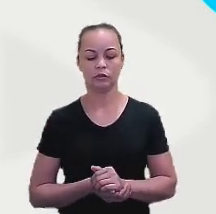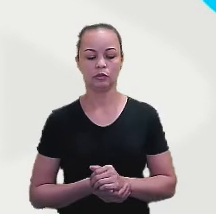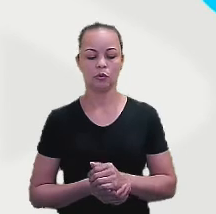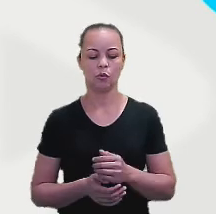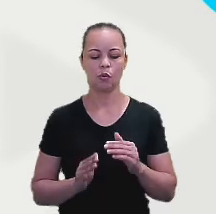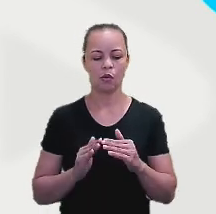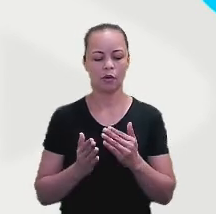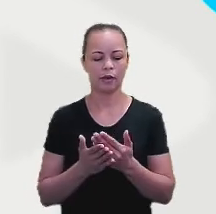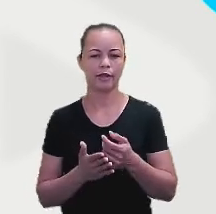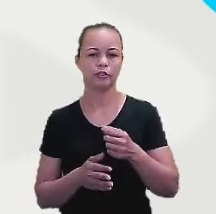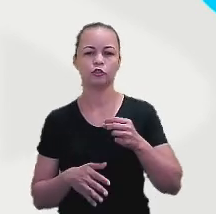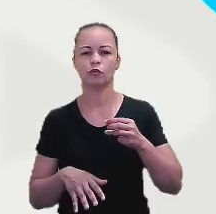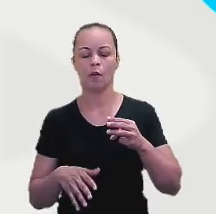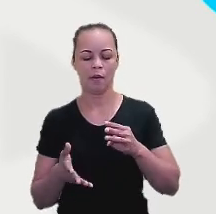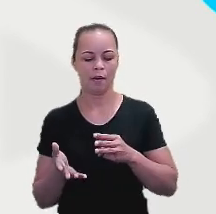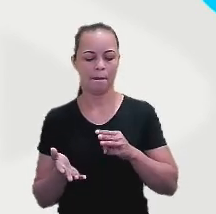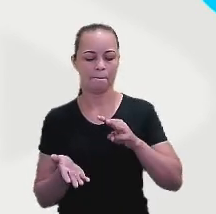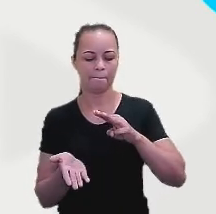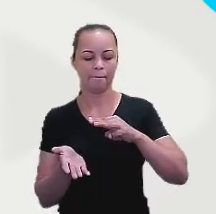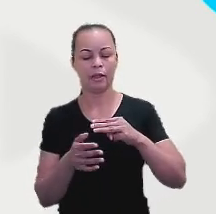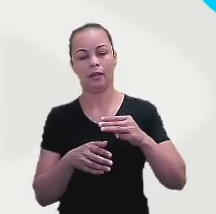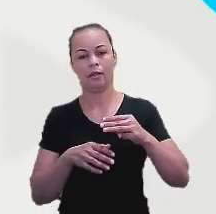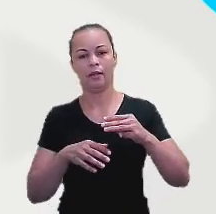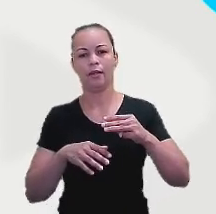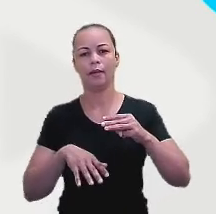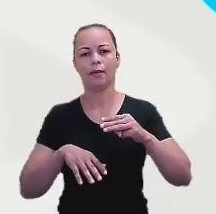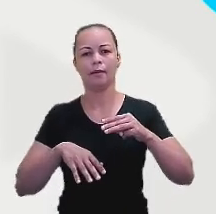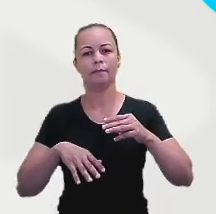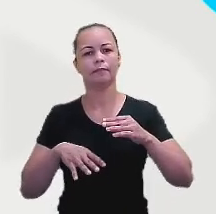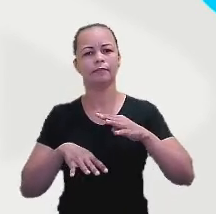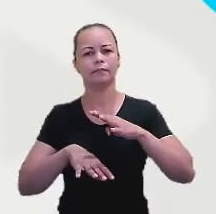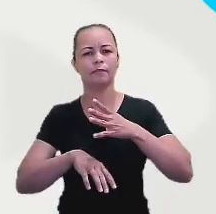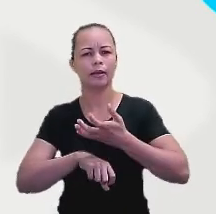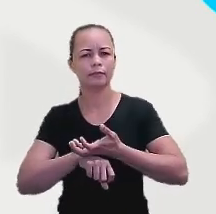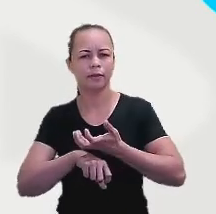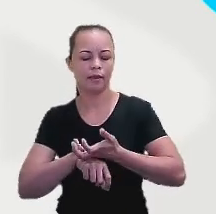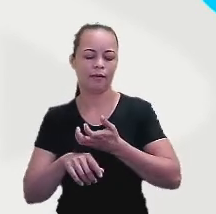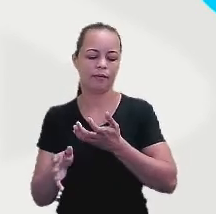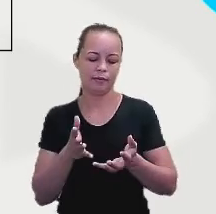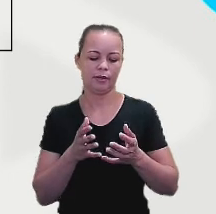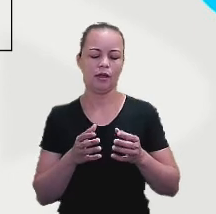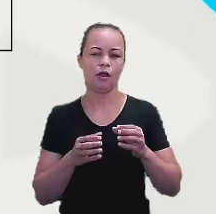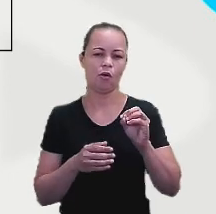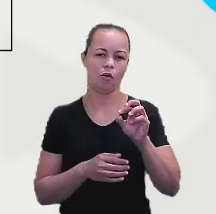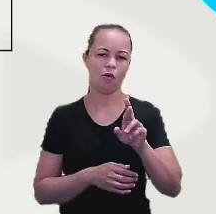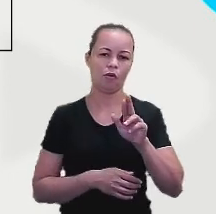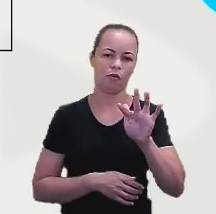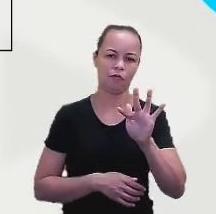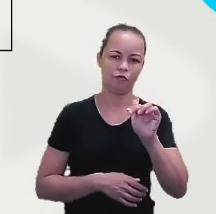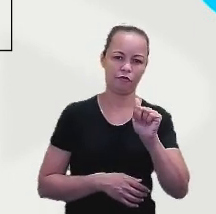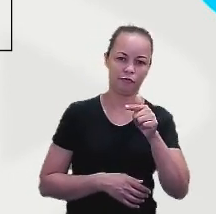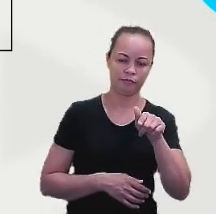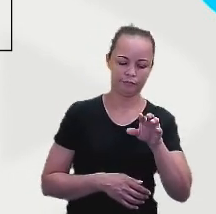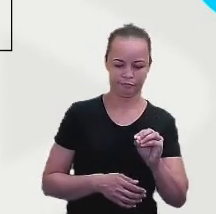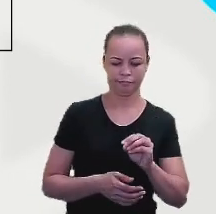prêmio, secretária e armário também são acentuadas. E